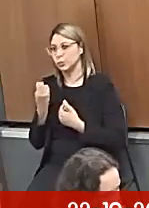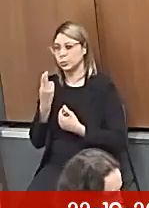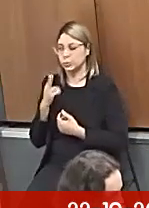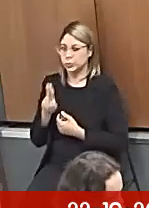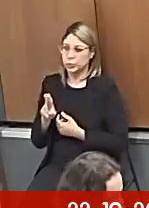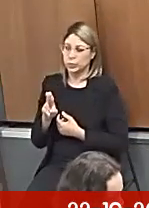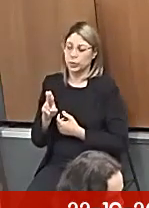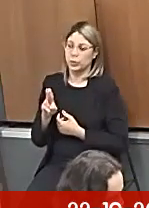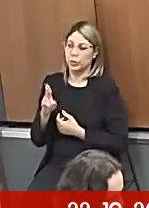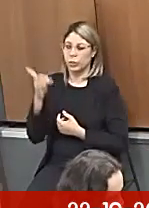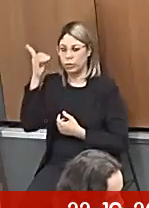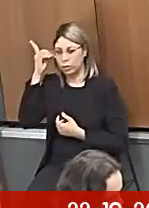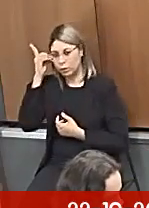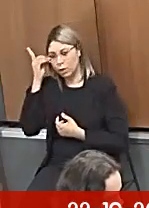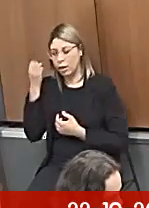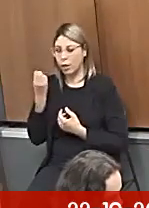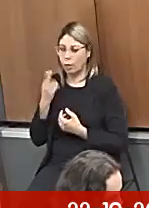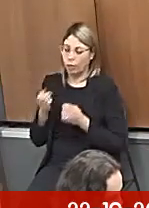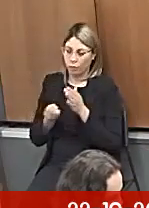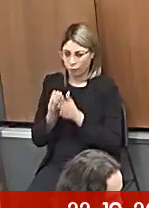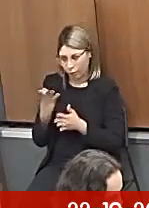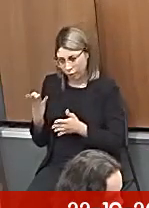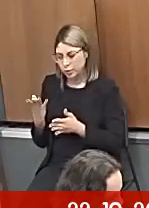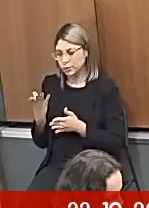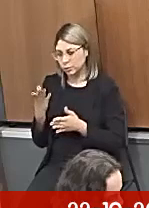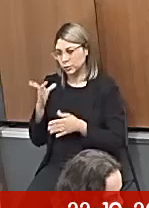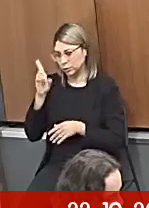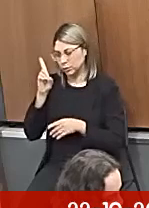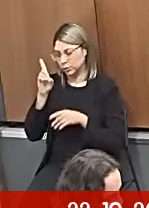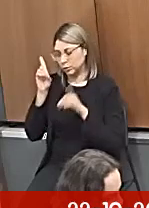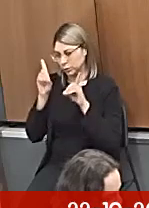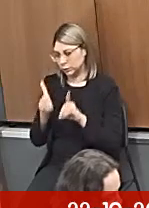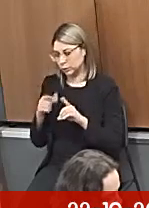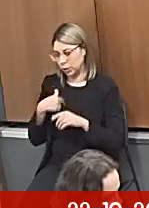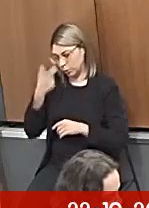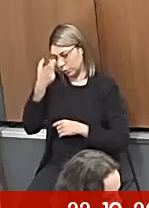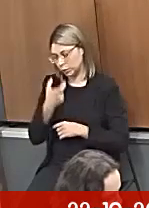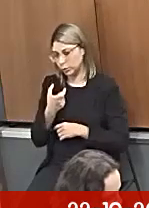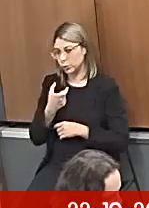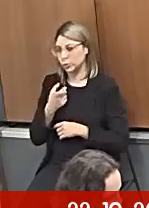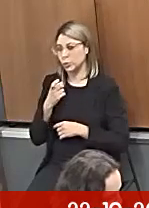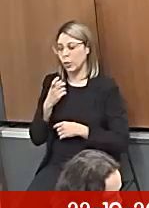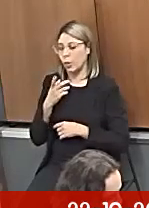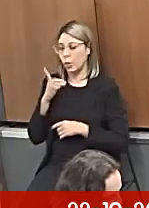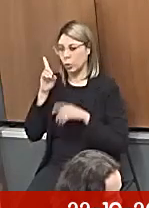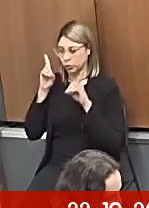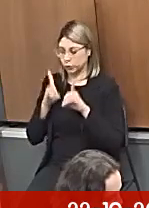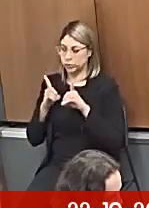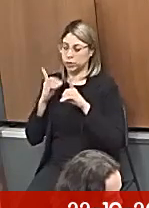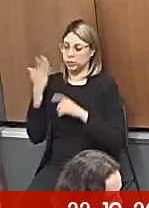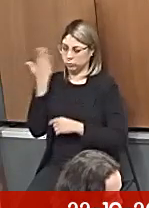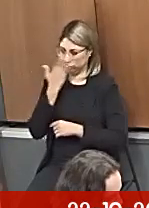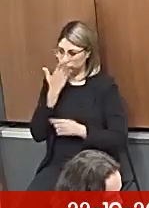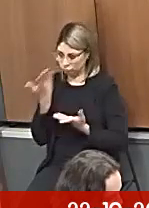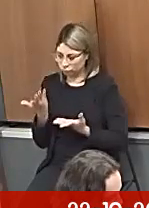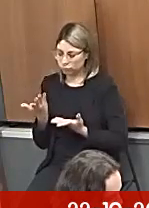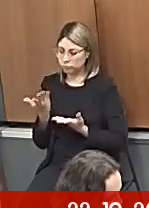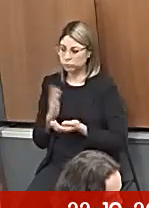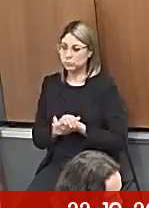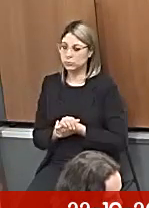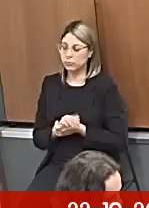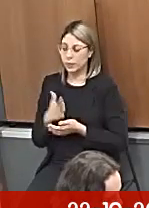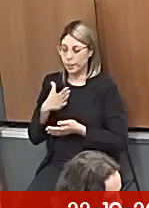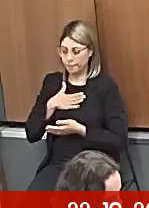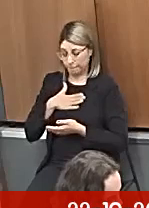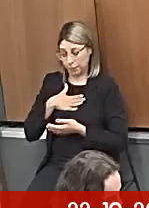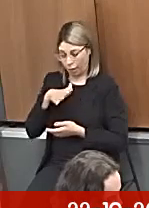com síndrome de Down, deficiência múltipla, né? Eu sou uma pessoa com deficiência visual e, dentro da